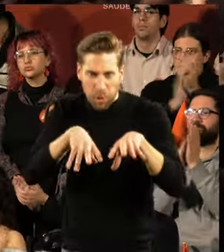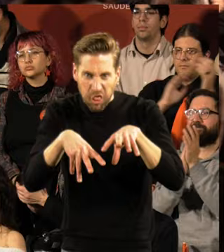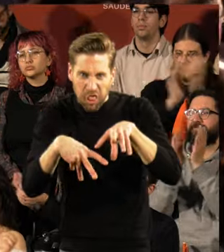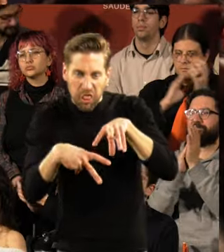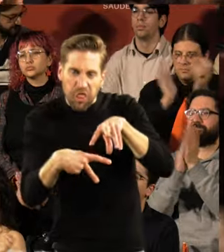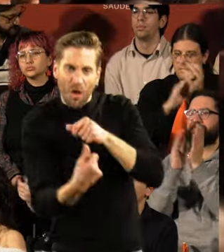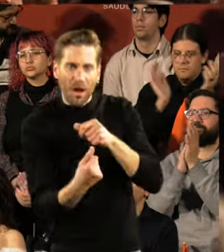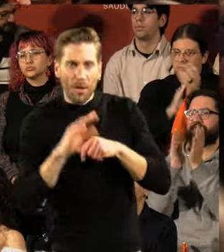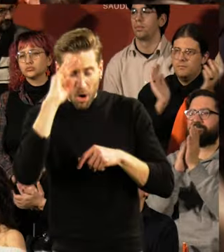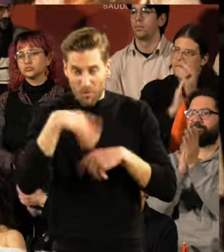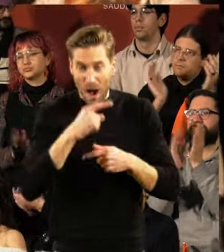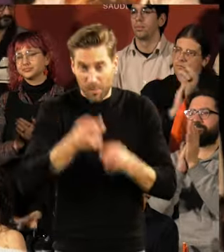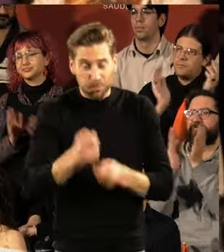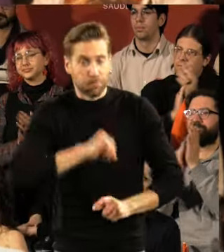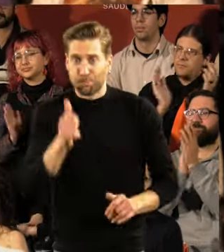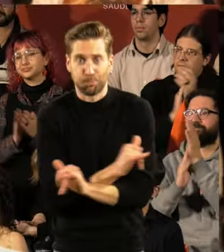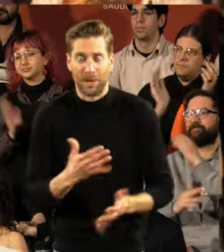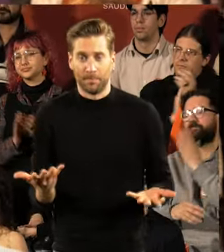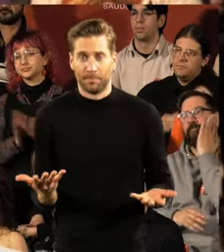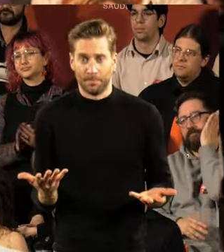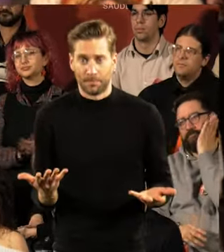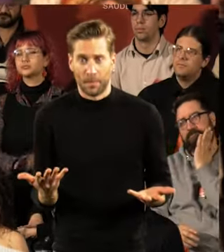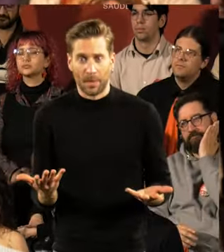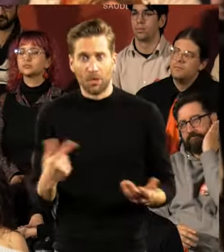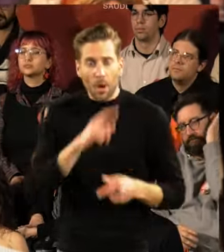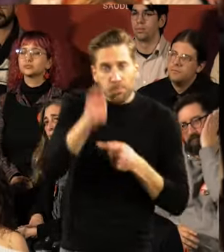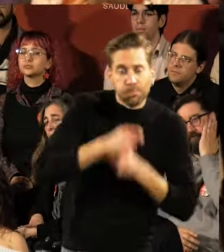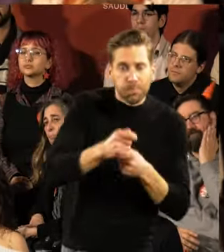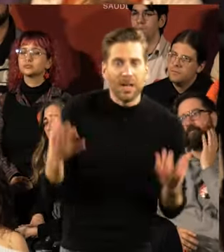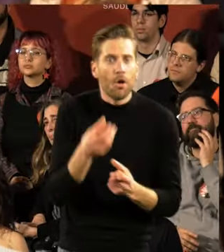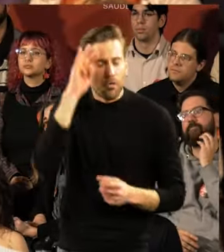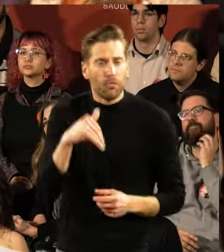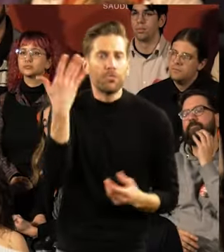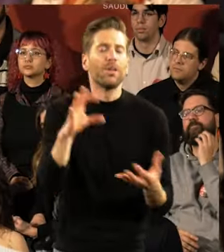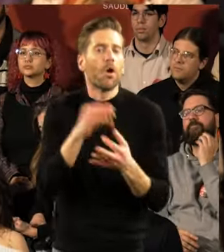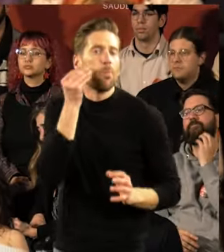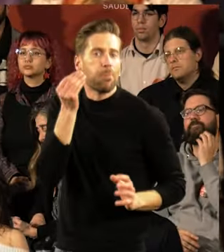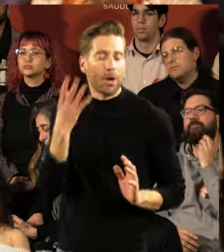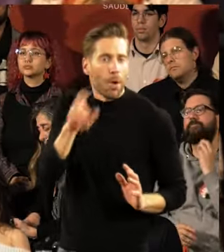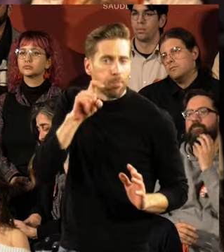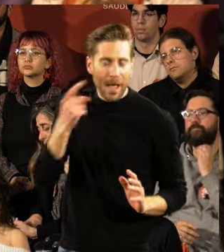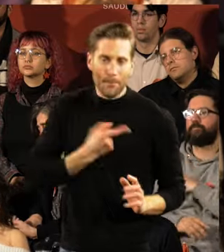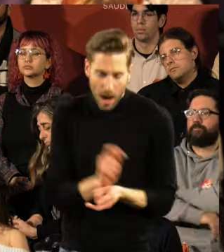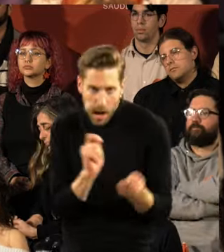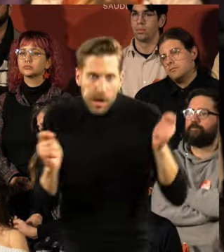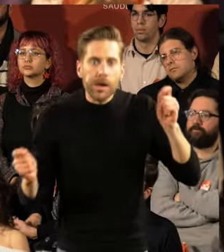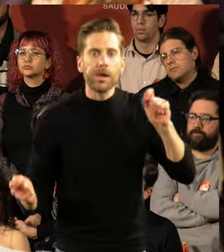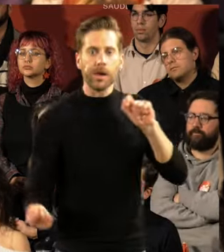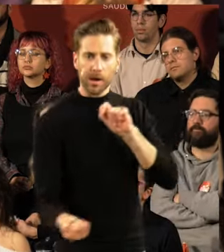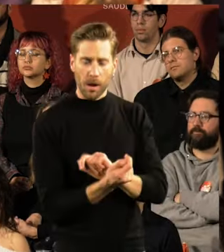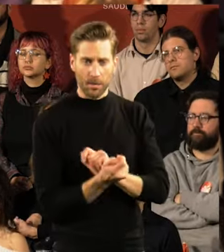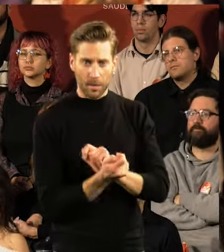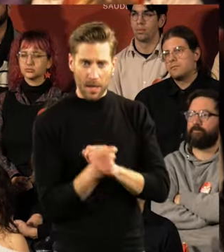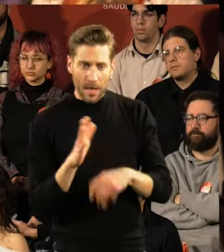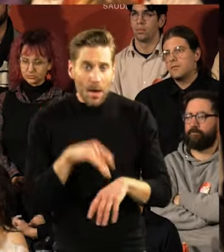não haverá agricultura. E a única forma de salvar a agricultura do futuro é transformá-la. E é para combater